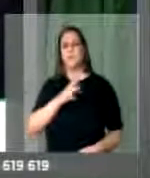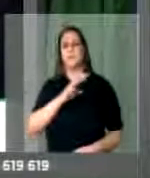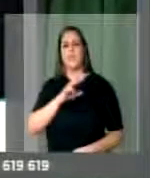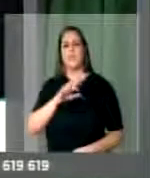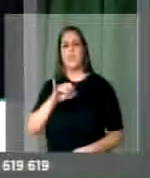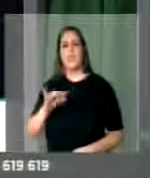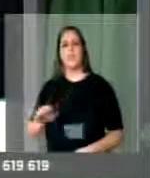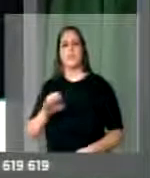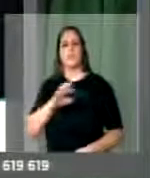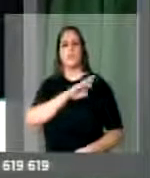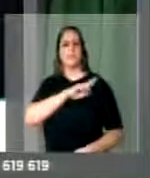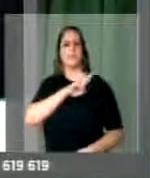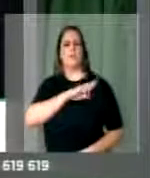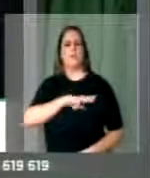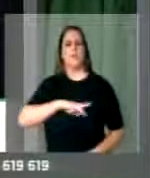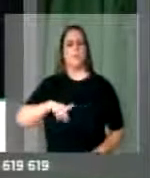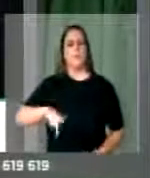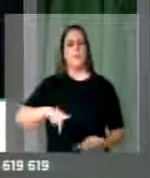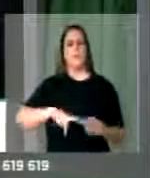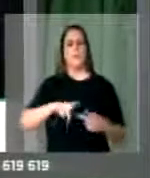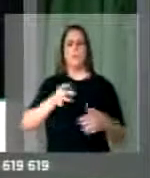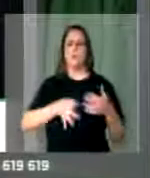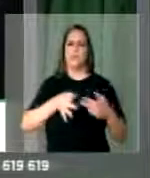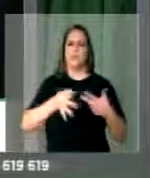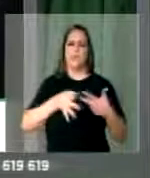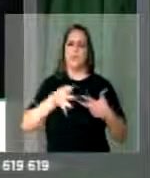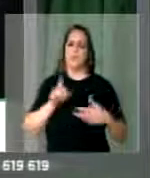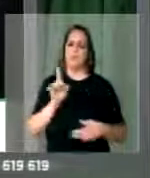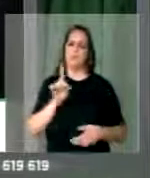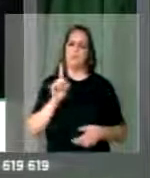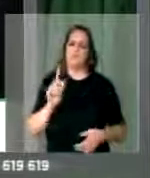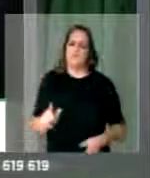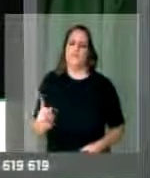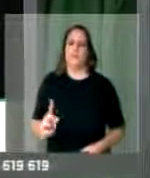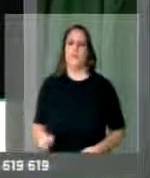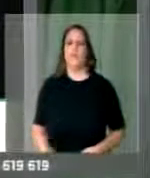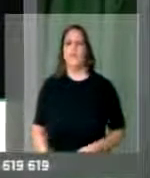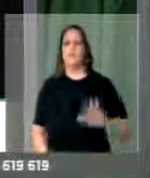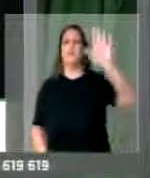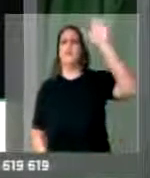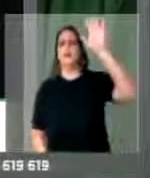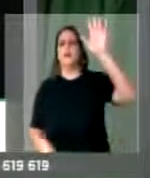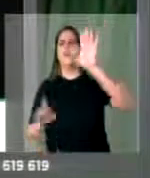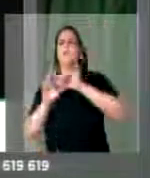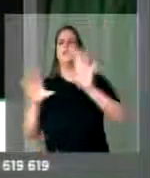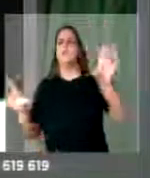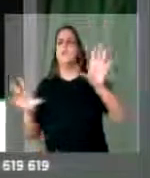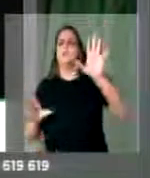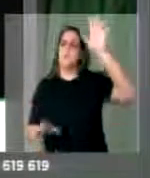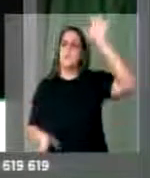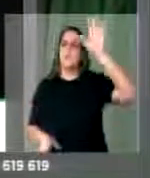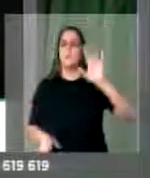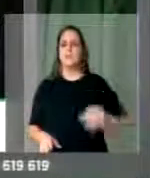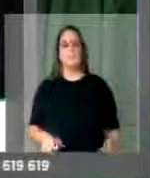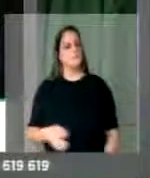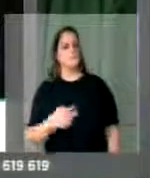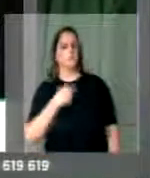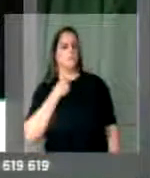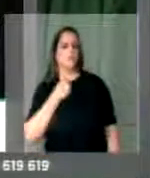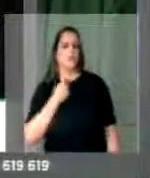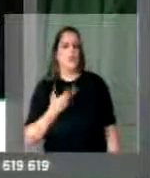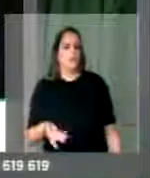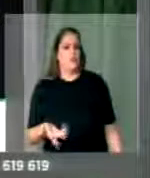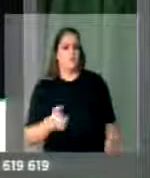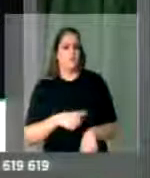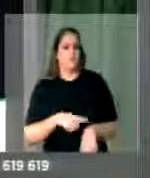o Ministério Público e para o Judiciário. Vamos fazer isso. O senhor me permite uma parte, deputado? Não tem a parte. O senhor me permite uma parte?